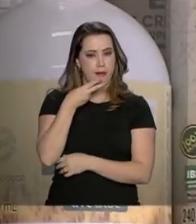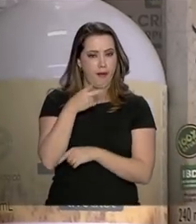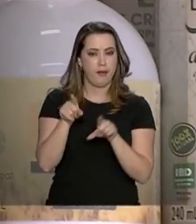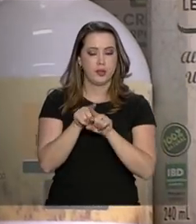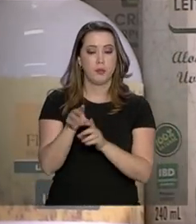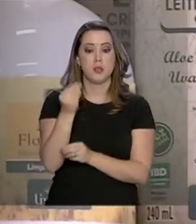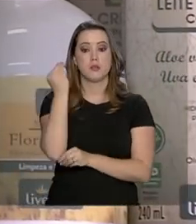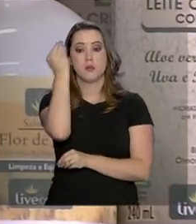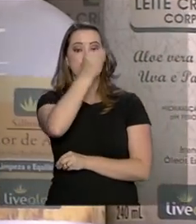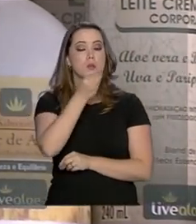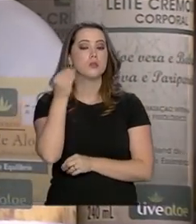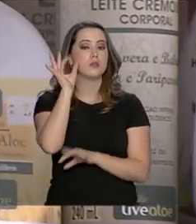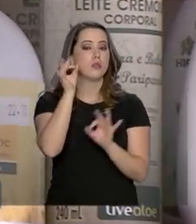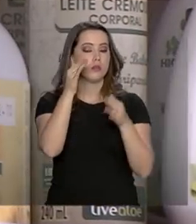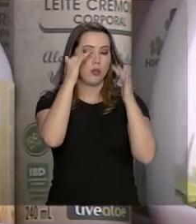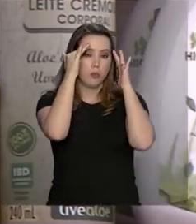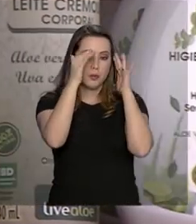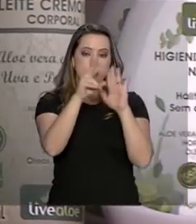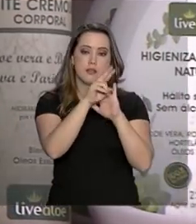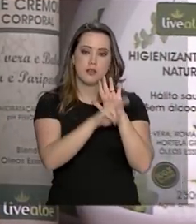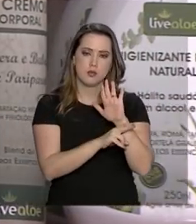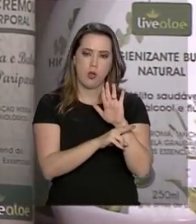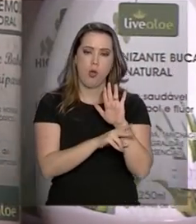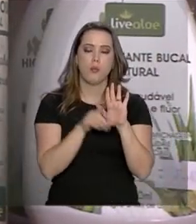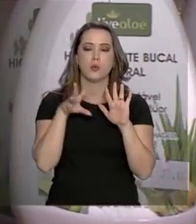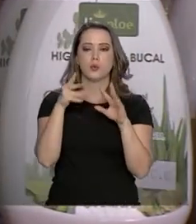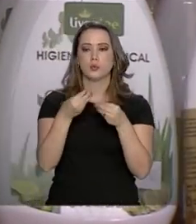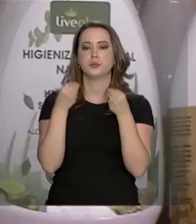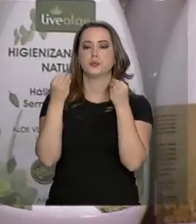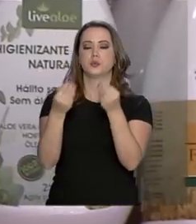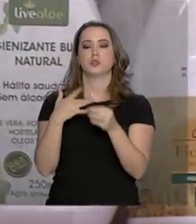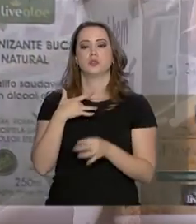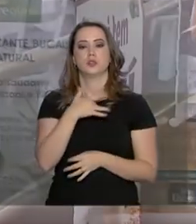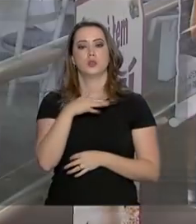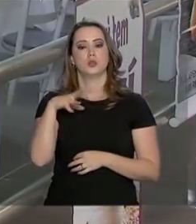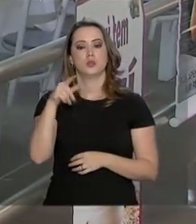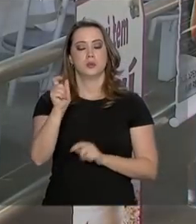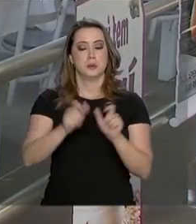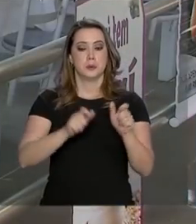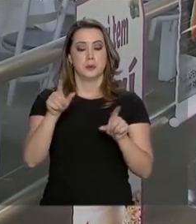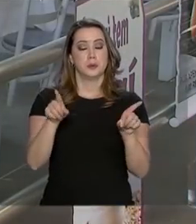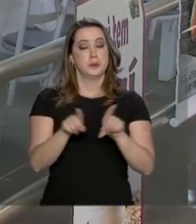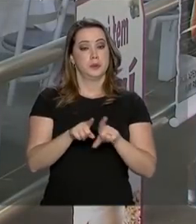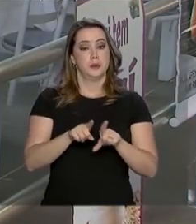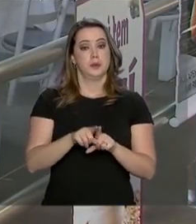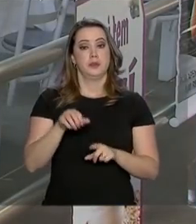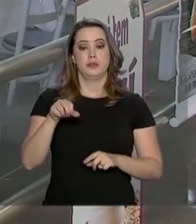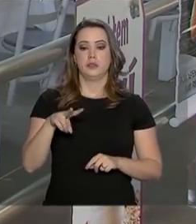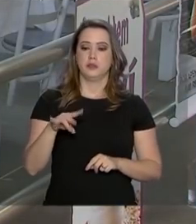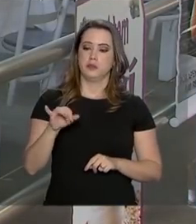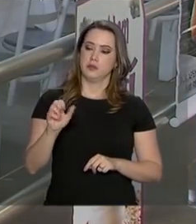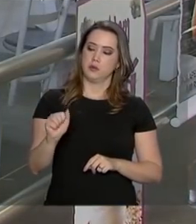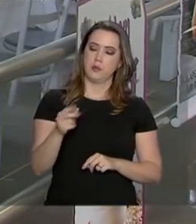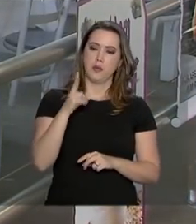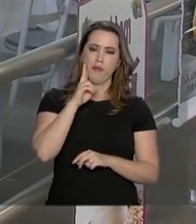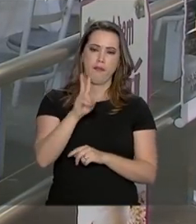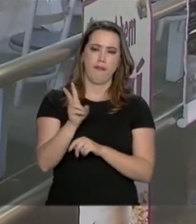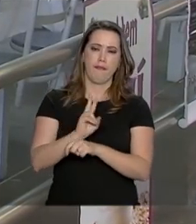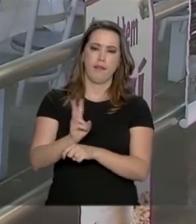cosméticos estão dentro das normas. Tudo para garantir a saúde de todos. É a Anvisa também que controla as